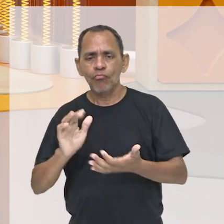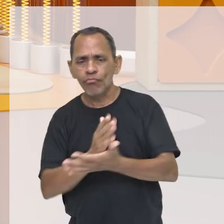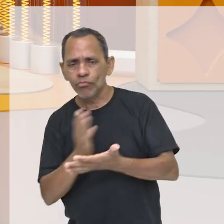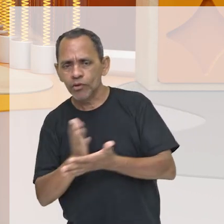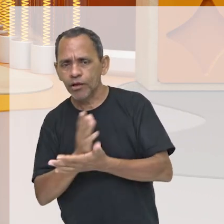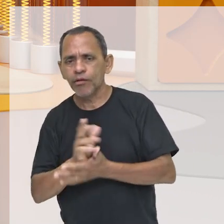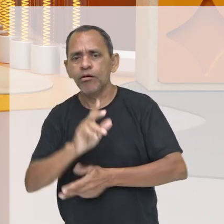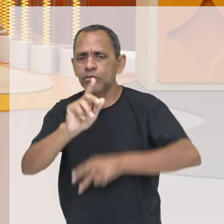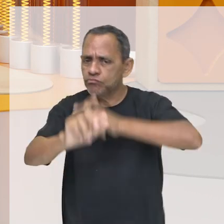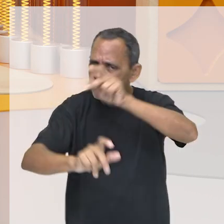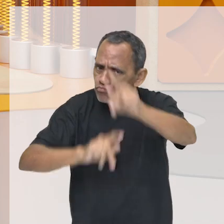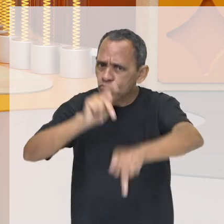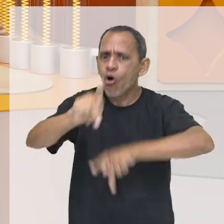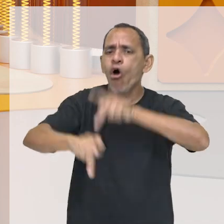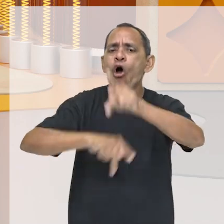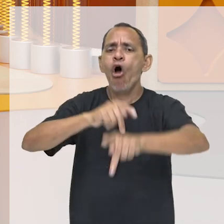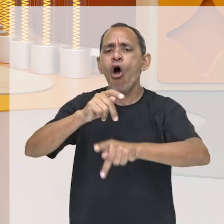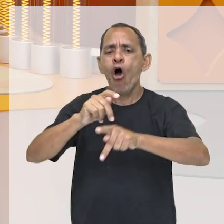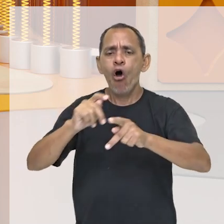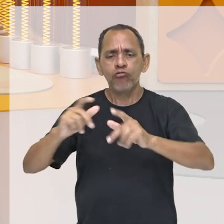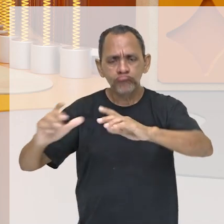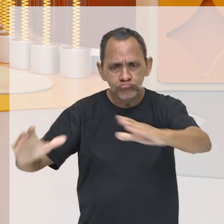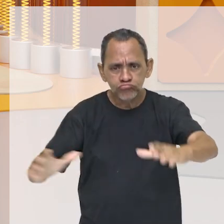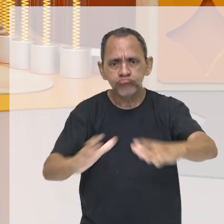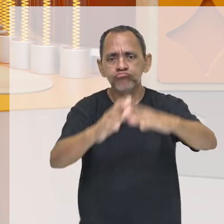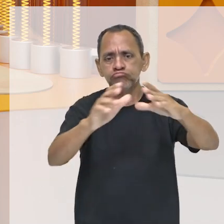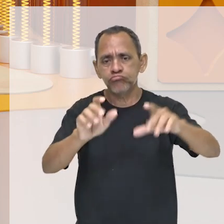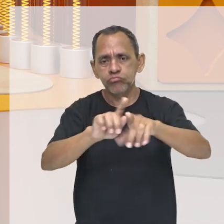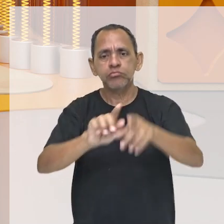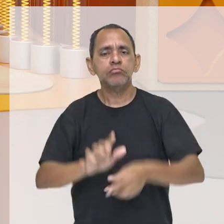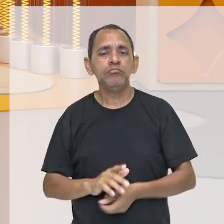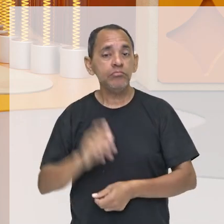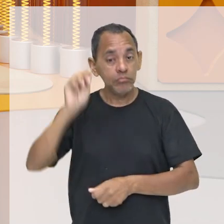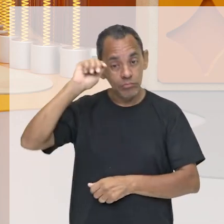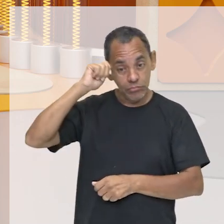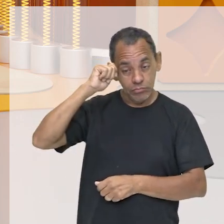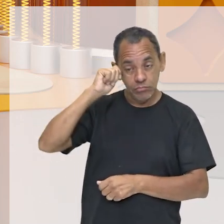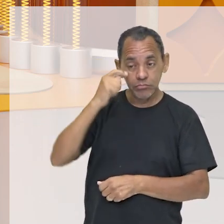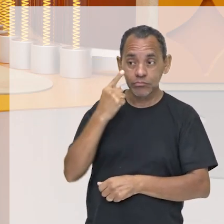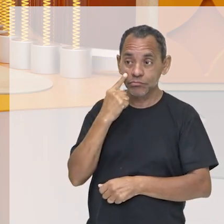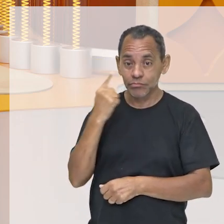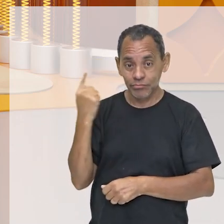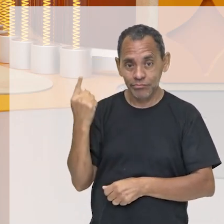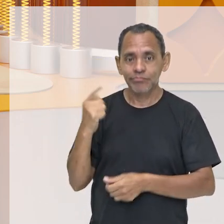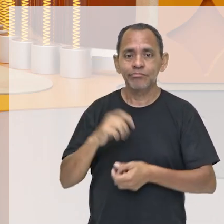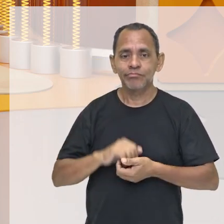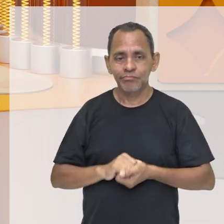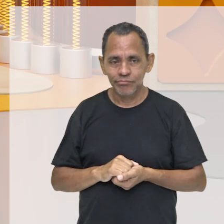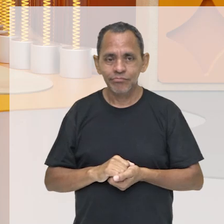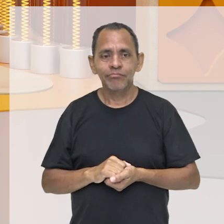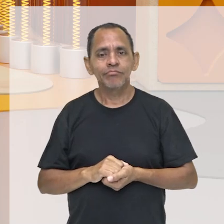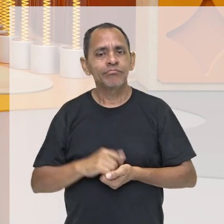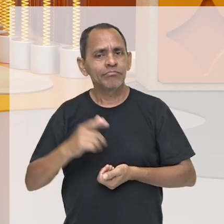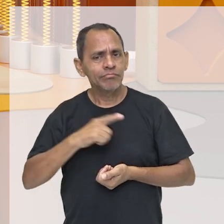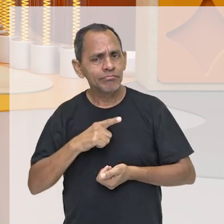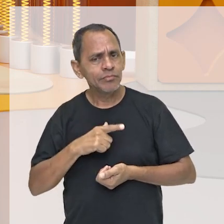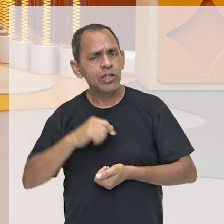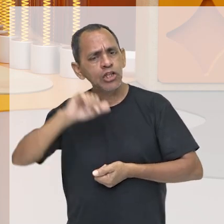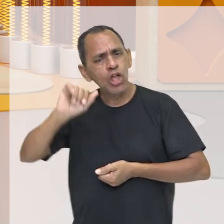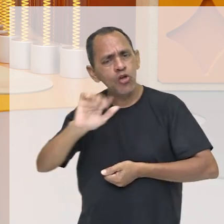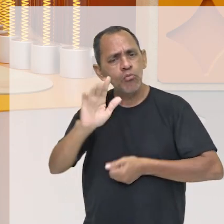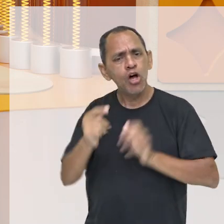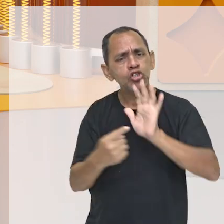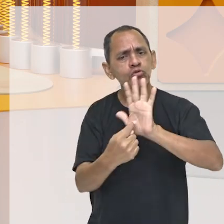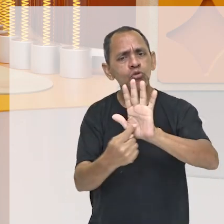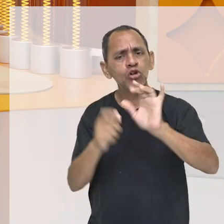civilizações que estão nessa região, nós estamos reconhecendo que é a África aqui, não é isso? Então nós estamos vendo aqui que a imagem está